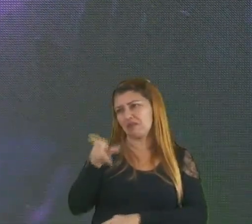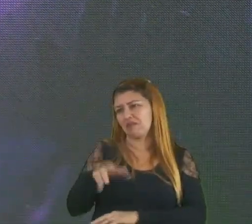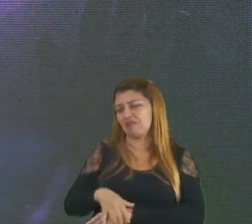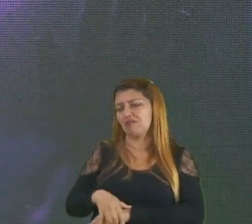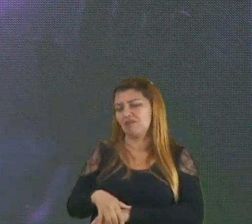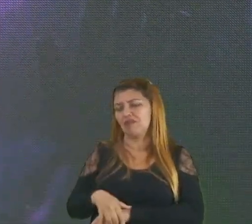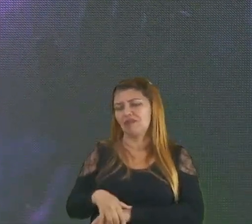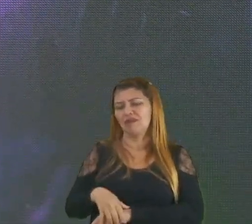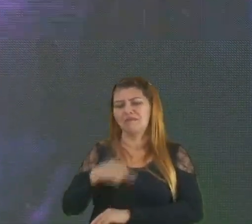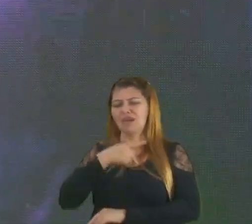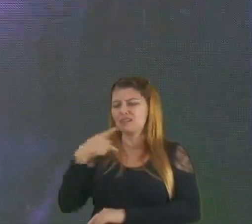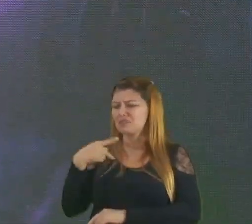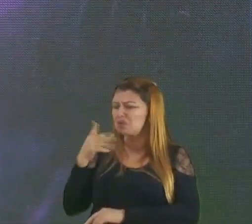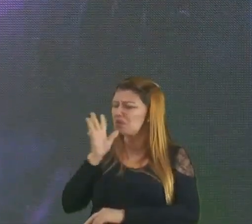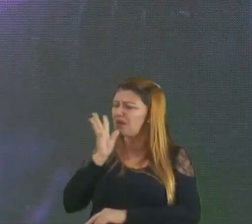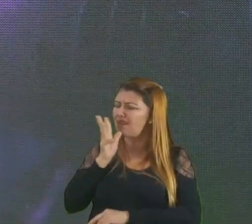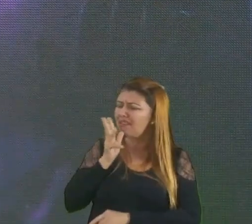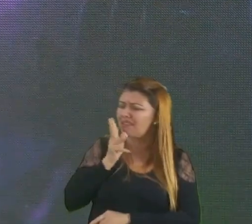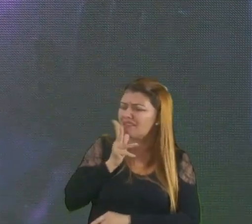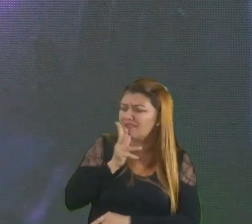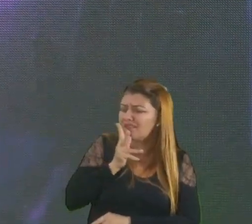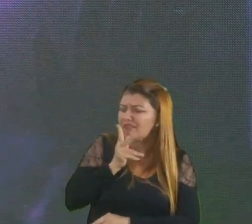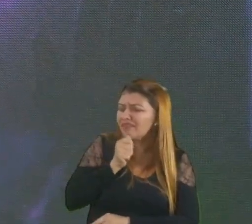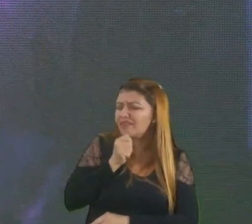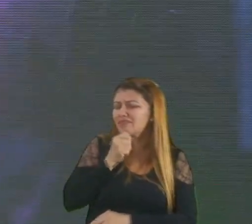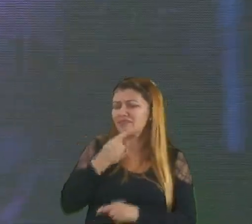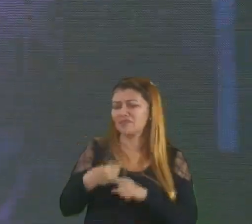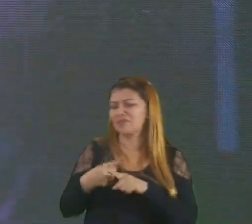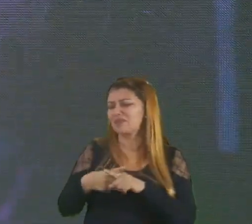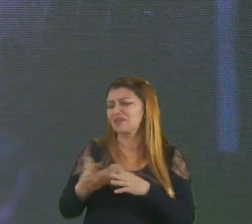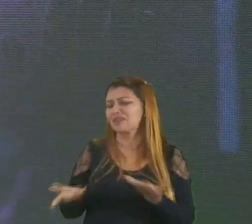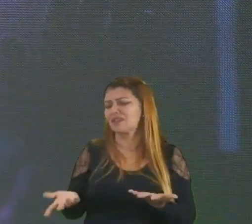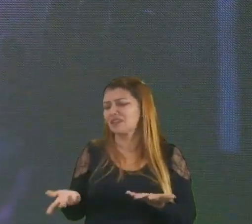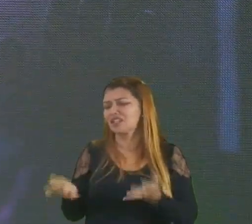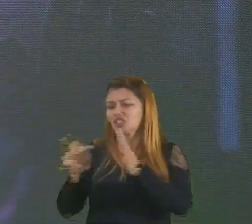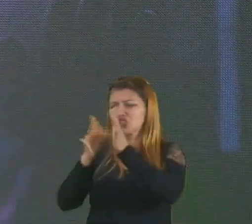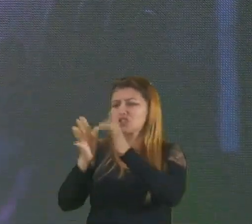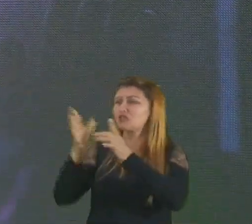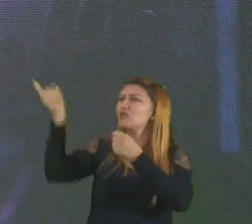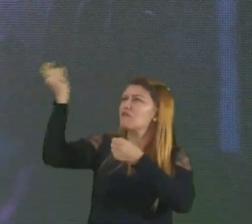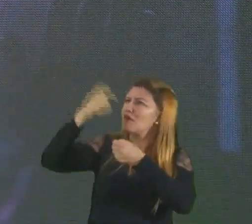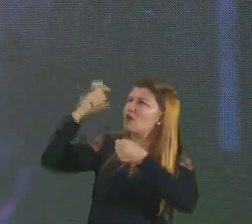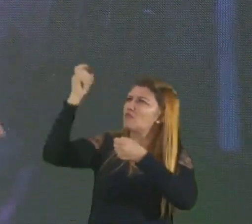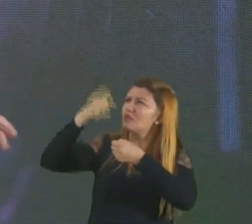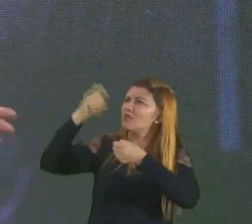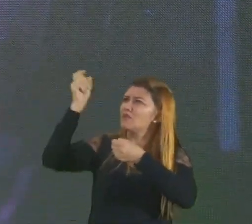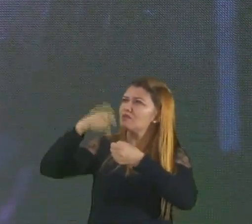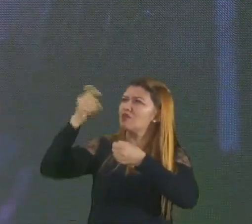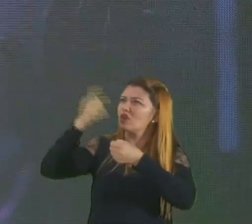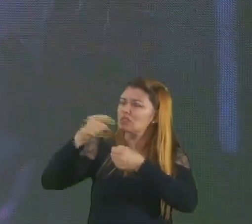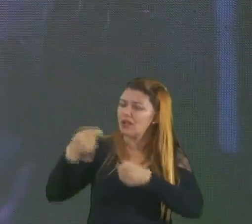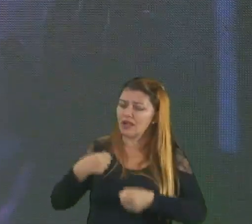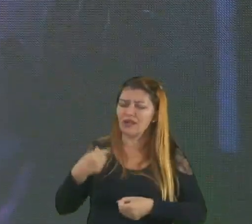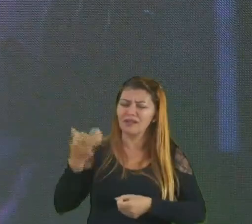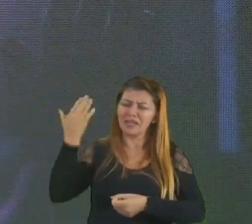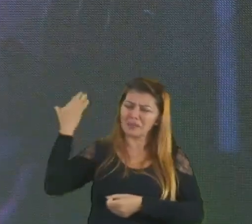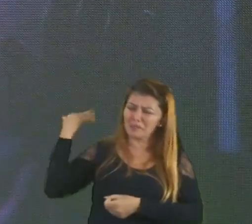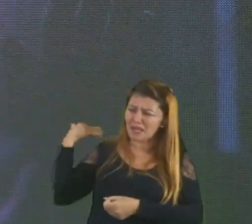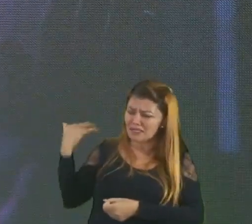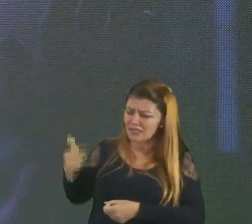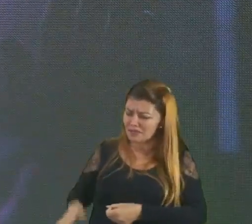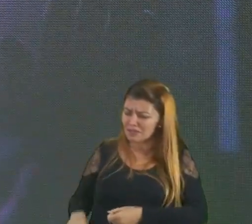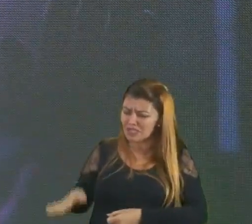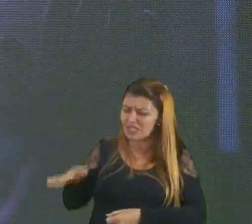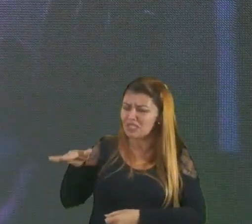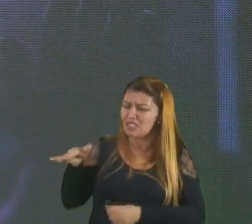pastor, mas está demorando tanto. Por que eu ouço falar que Jesus vai voltar há tanto tempo, pastor? Desde criancinha e até